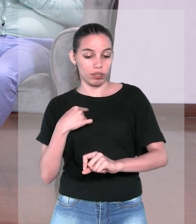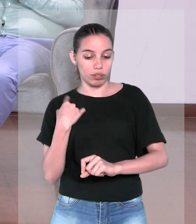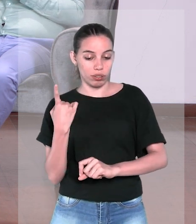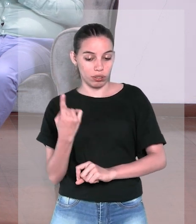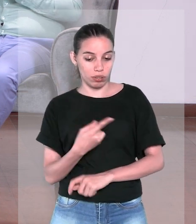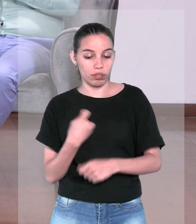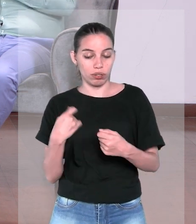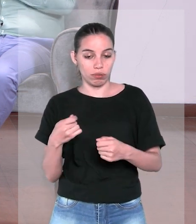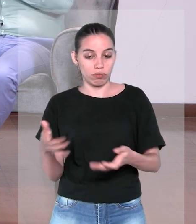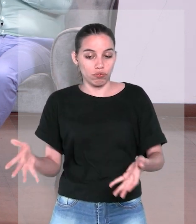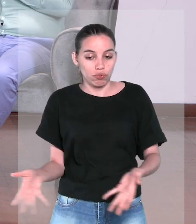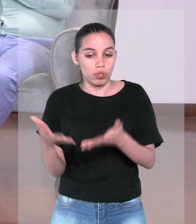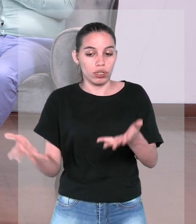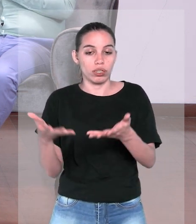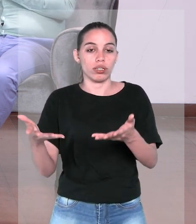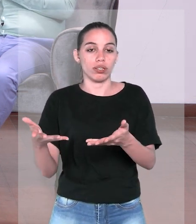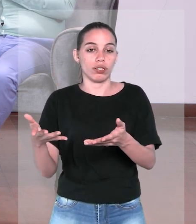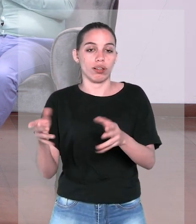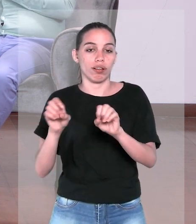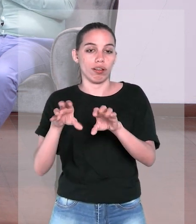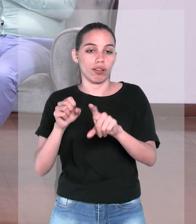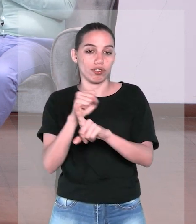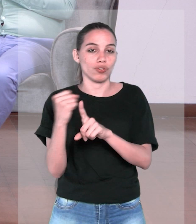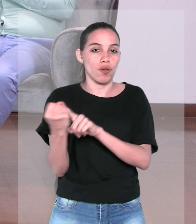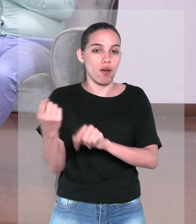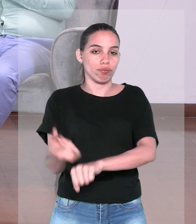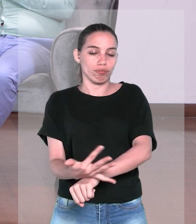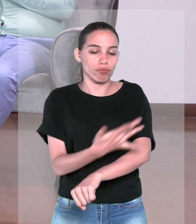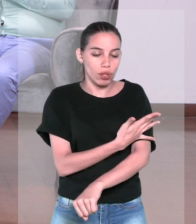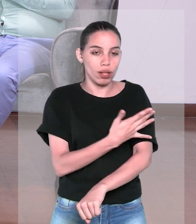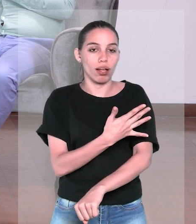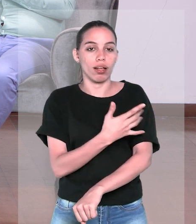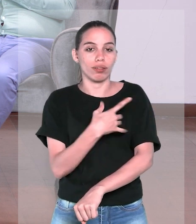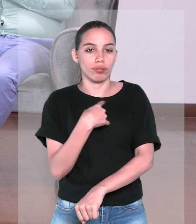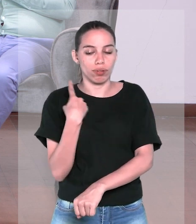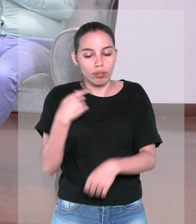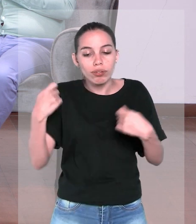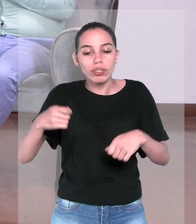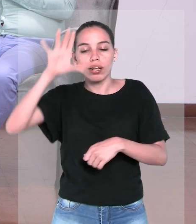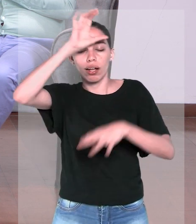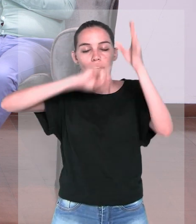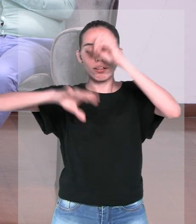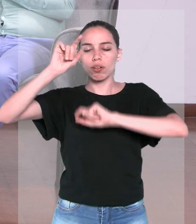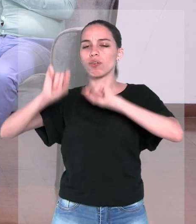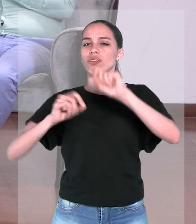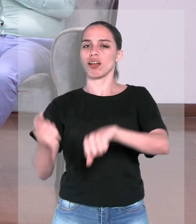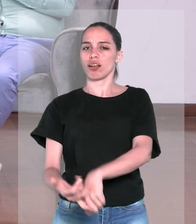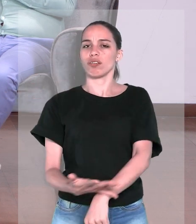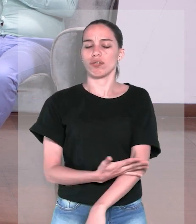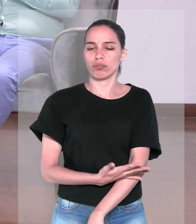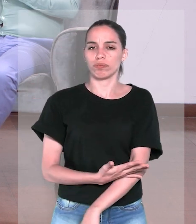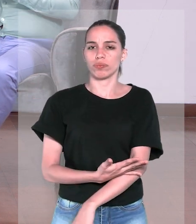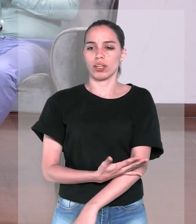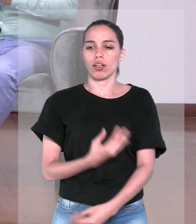para ficarem na porta da escola. Isso não vai dar conta. Antes de passar para a plateia, qual a conclusão? Como é que você concluiu o trabalho?